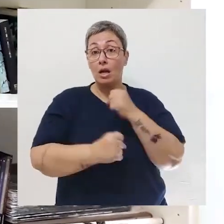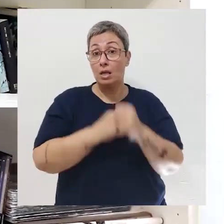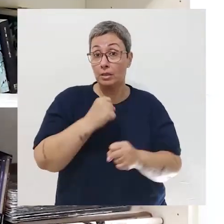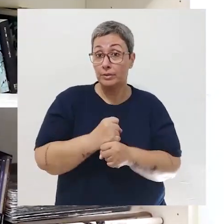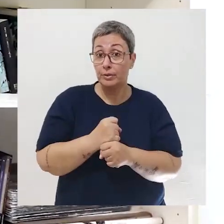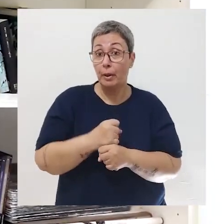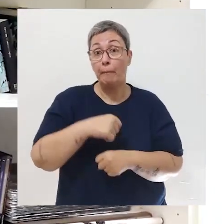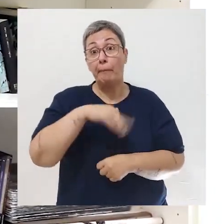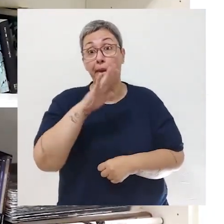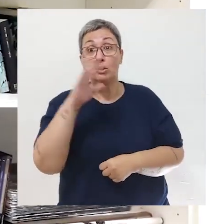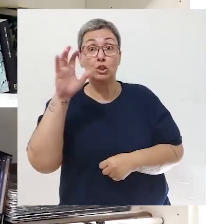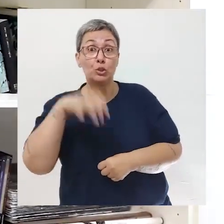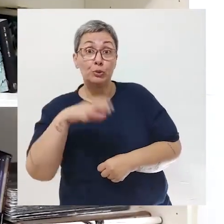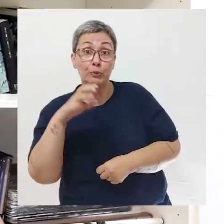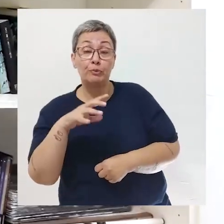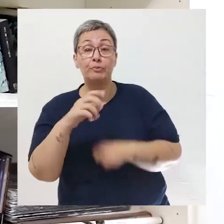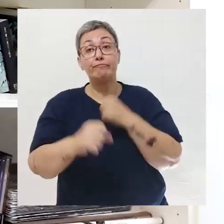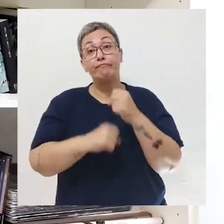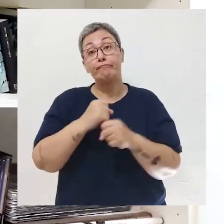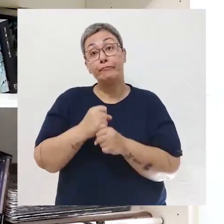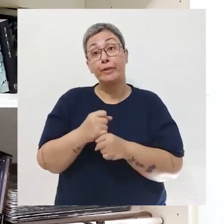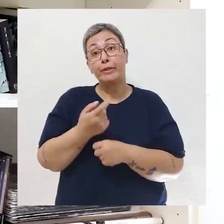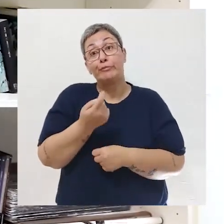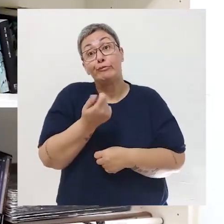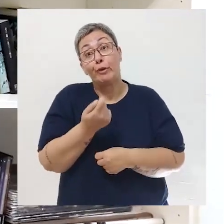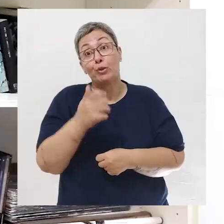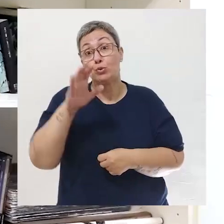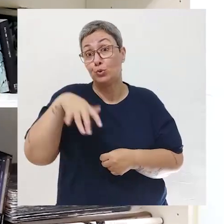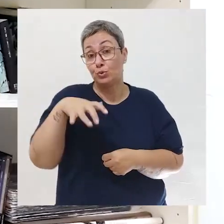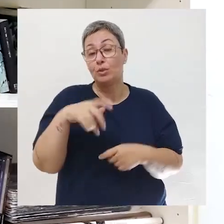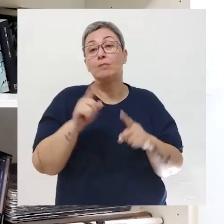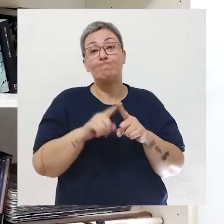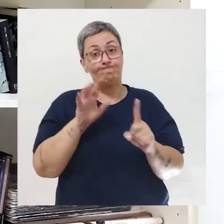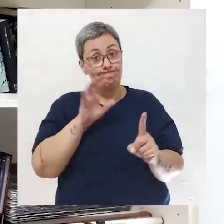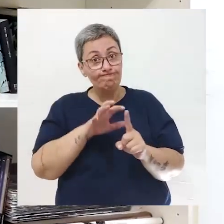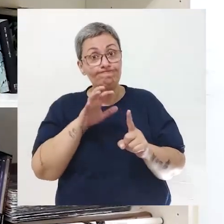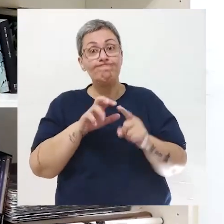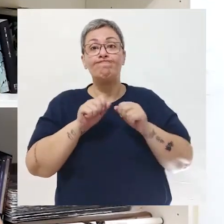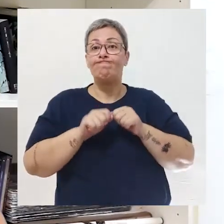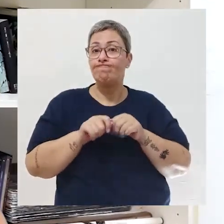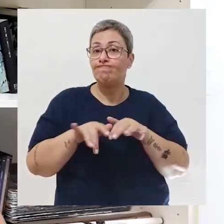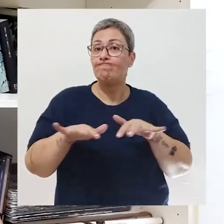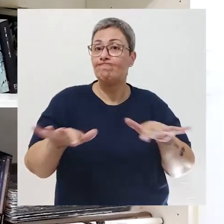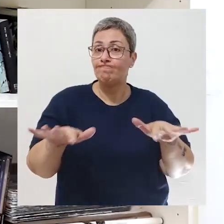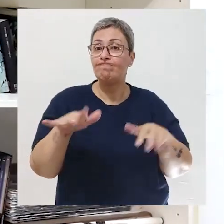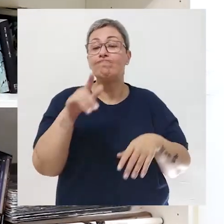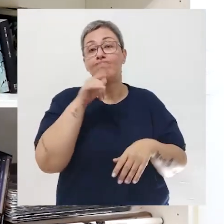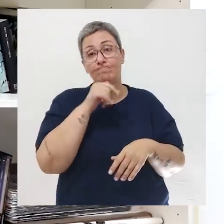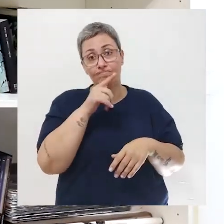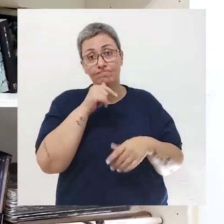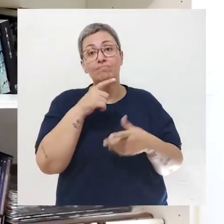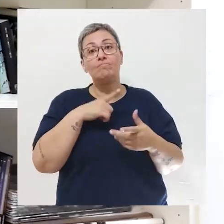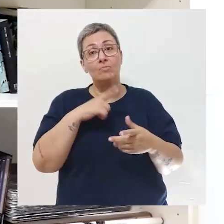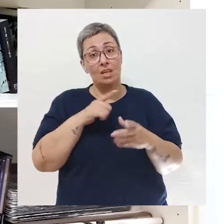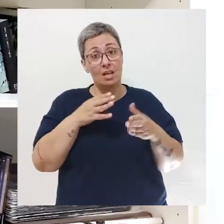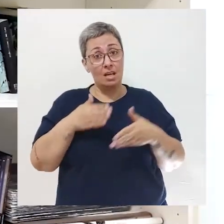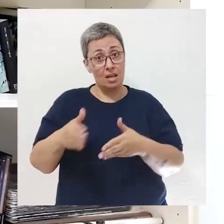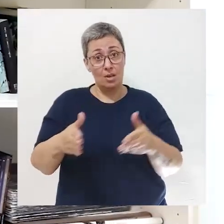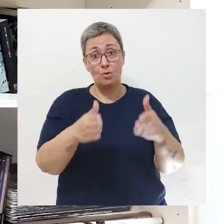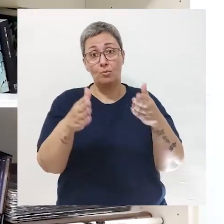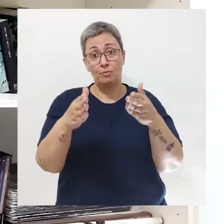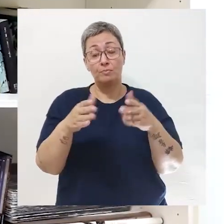que chove mais e anos que chove menos. E isso influencia na distribuição da água contida nos